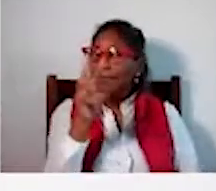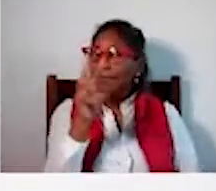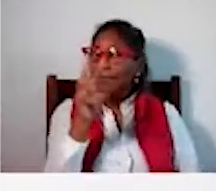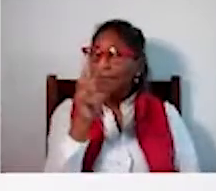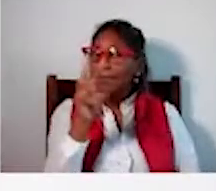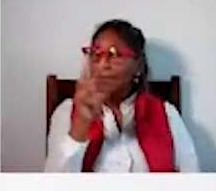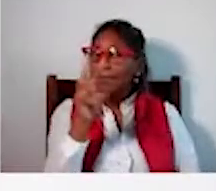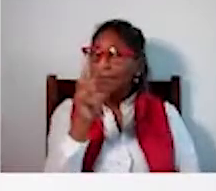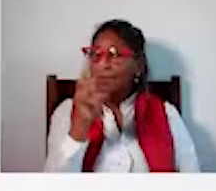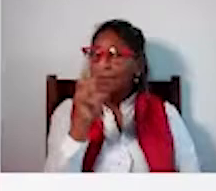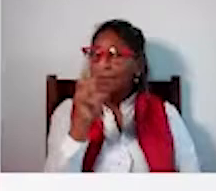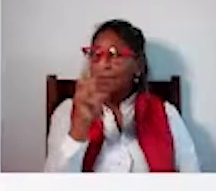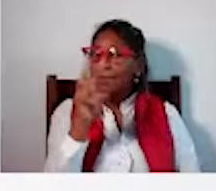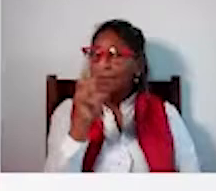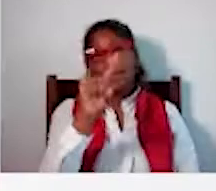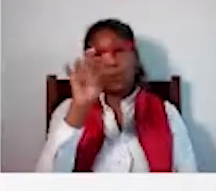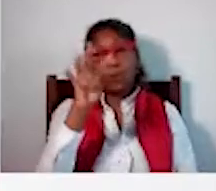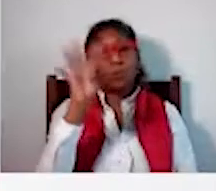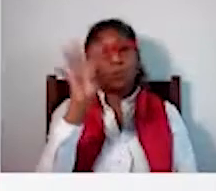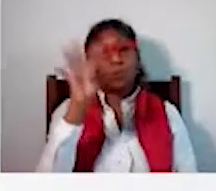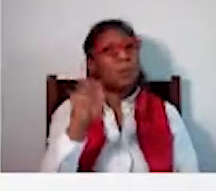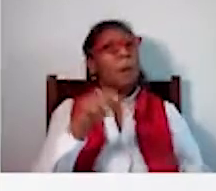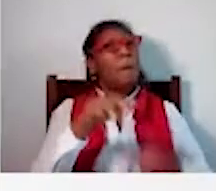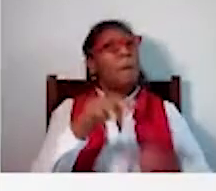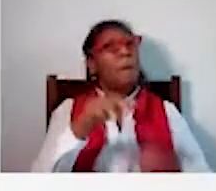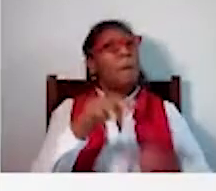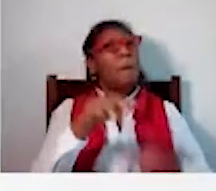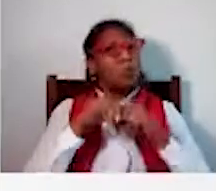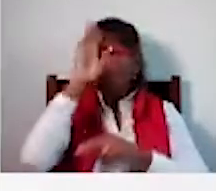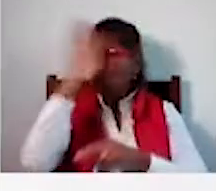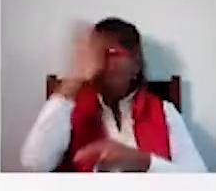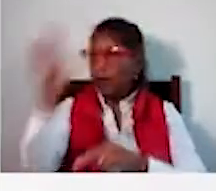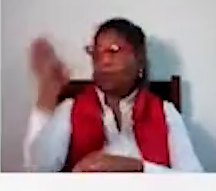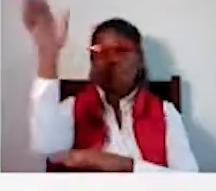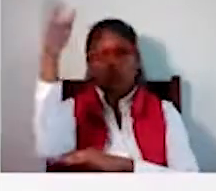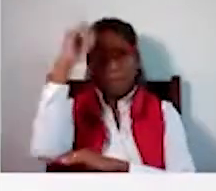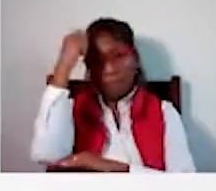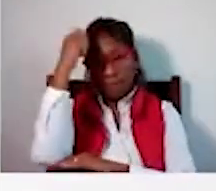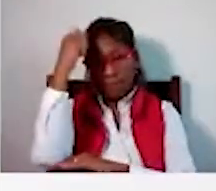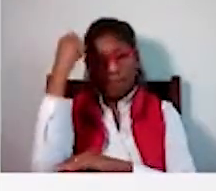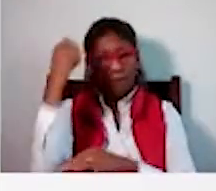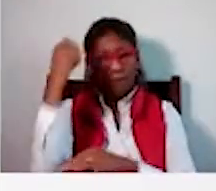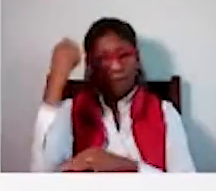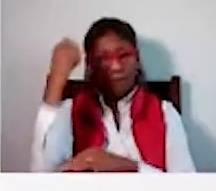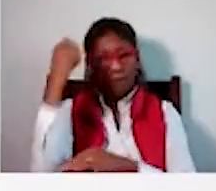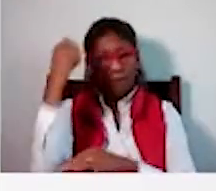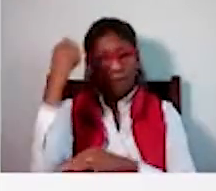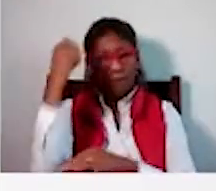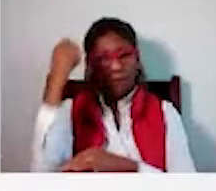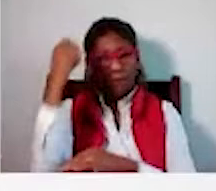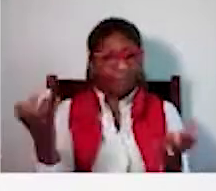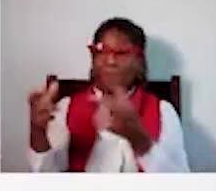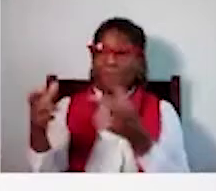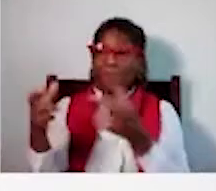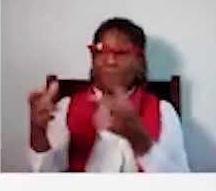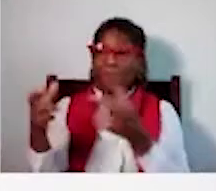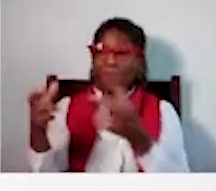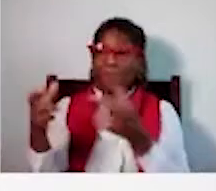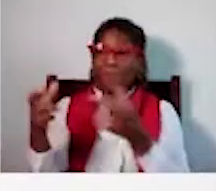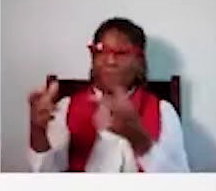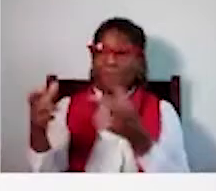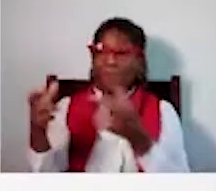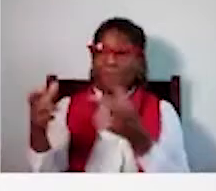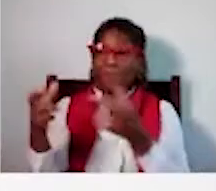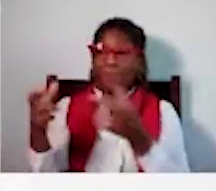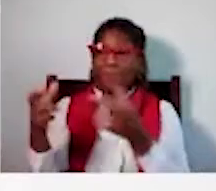aumento de 174%, por isso recebeu bandeira preta aqui. Na macro-região, que é a mesma região, na verdade, no